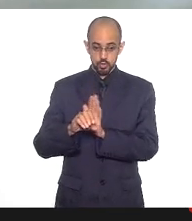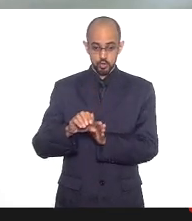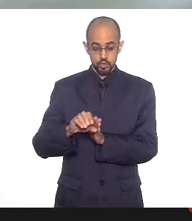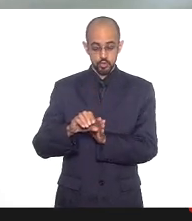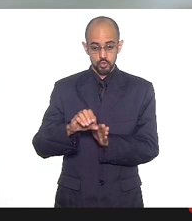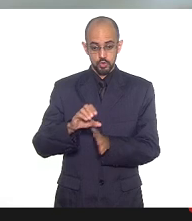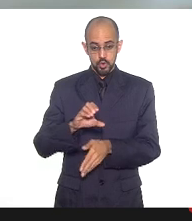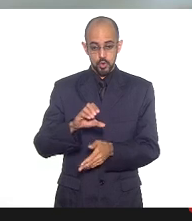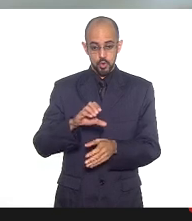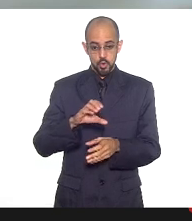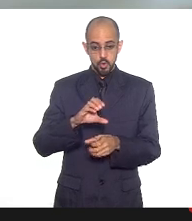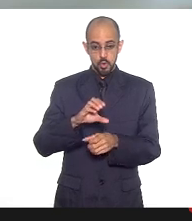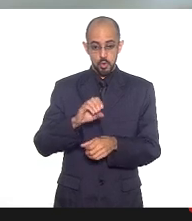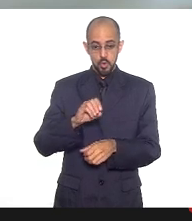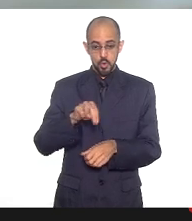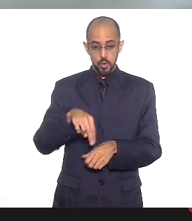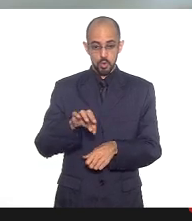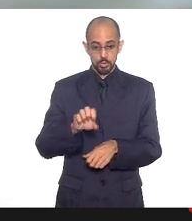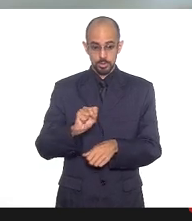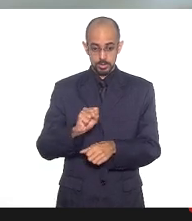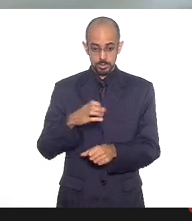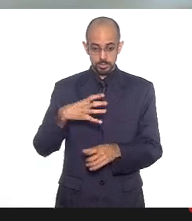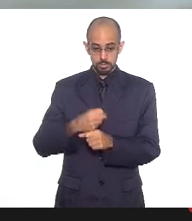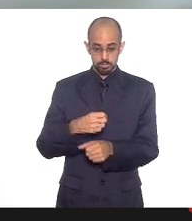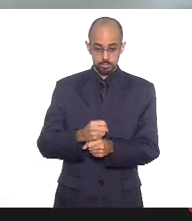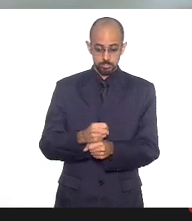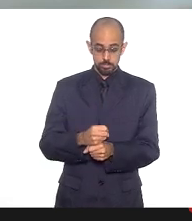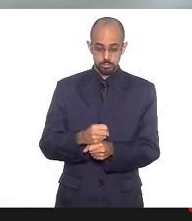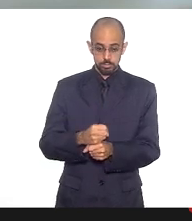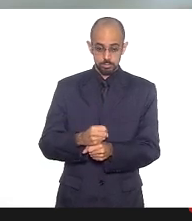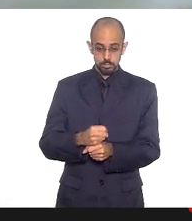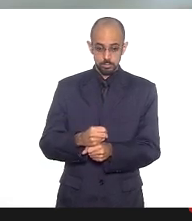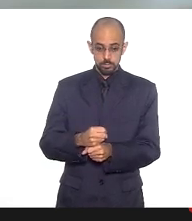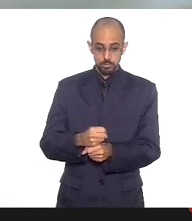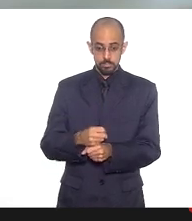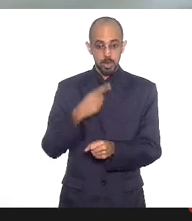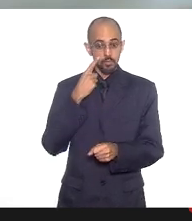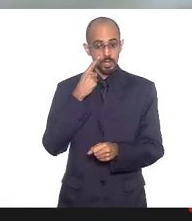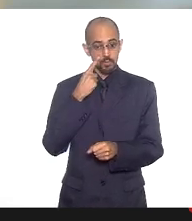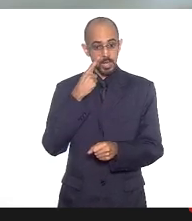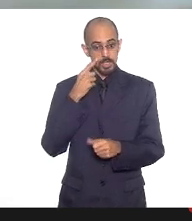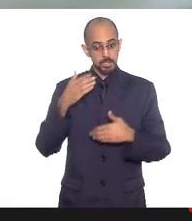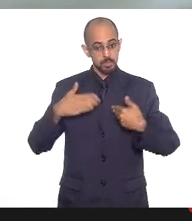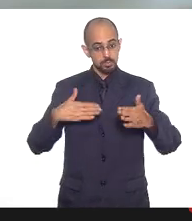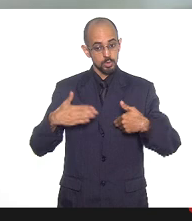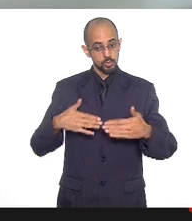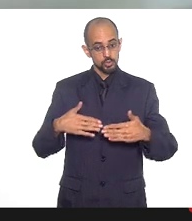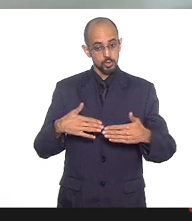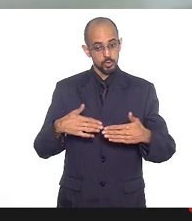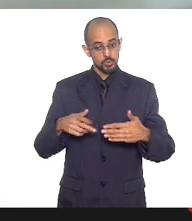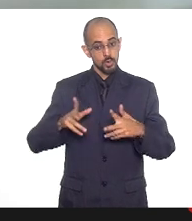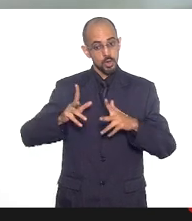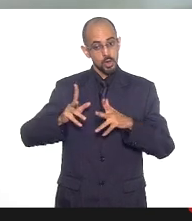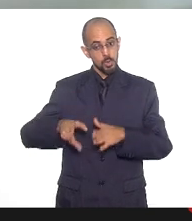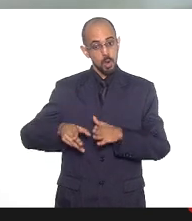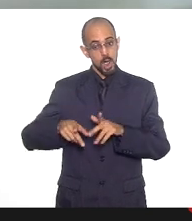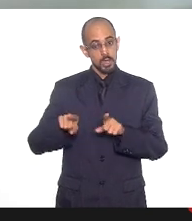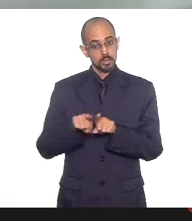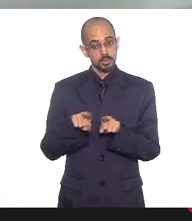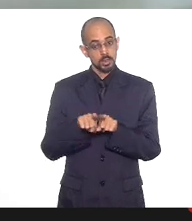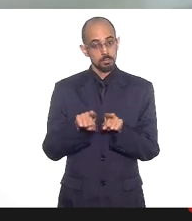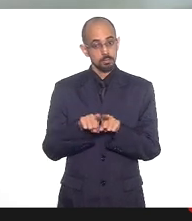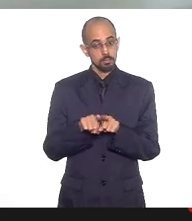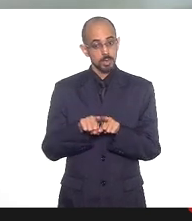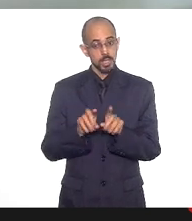mas também tem que fazer um encontro de contas verificando se as produções ocorridas foram igual às